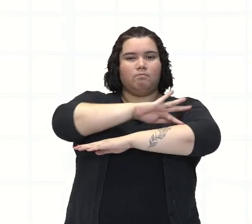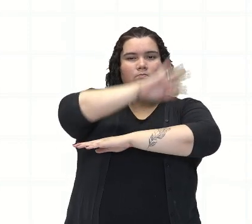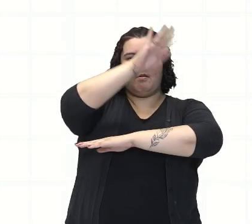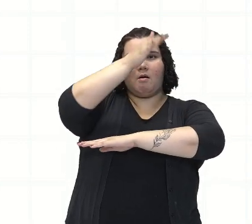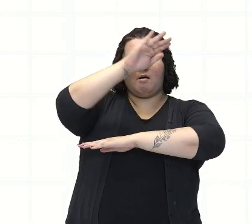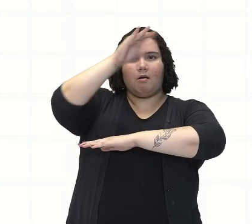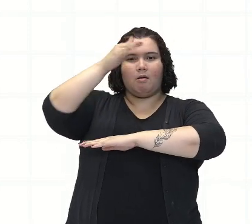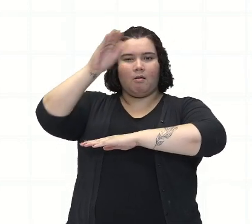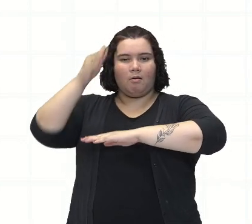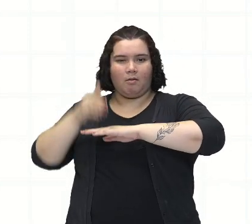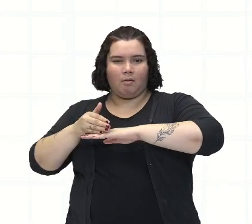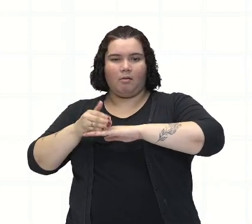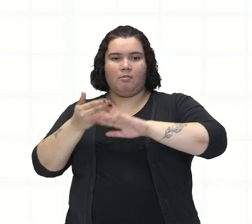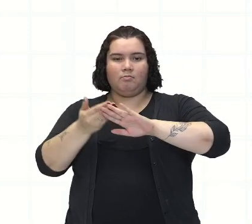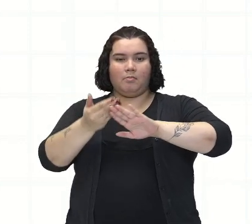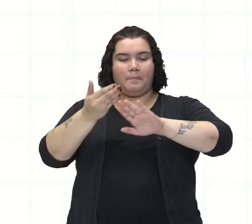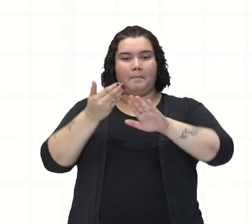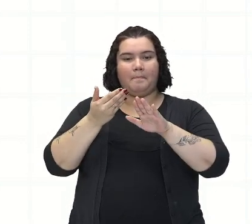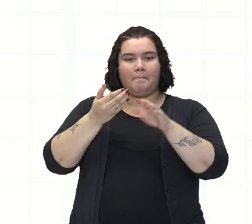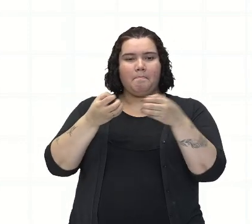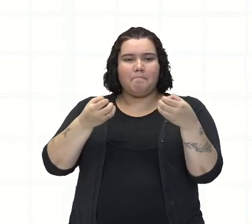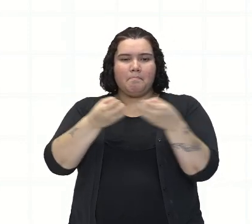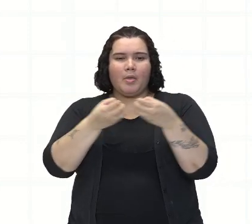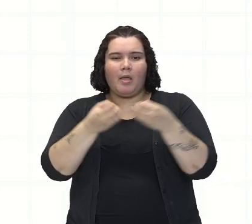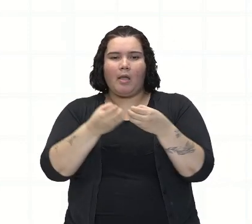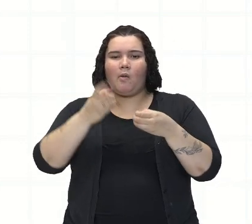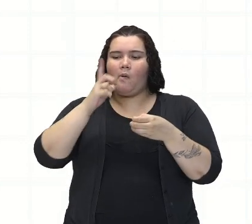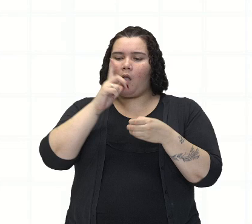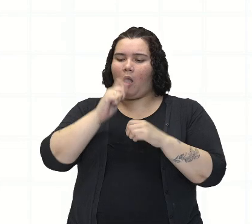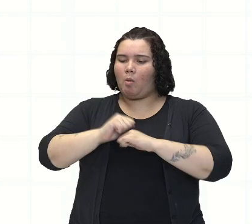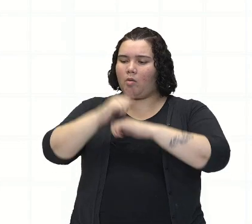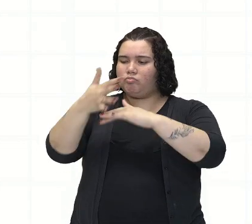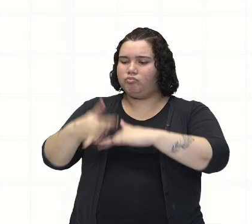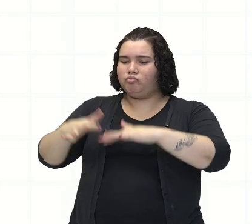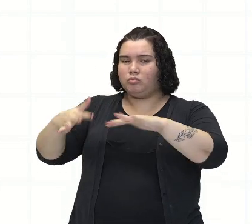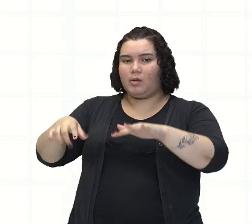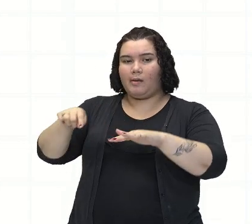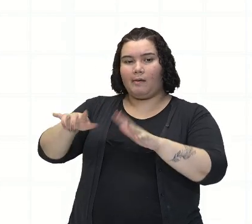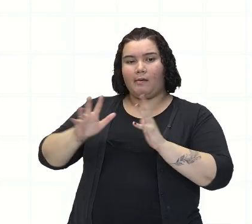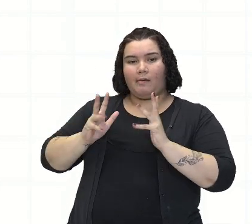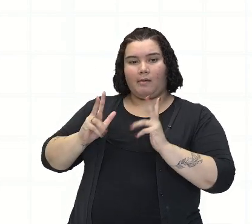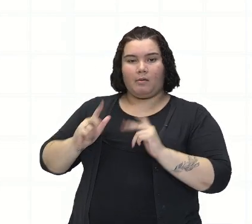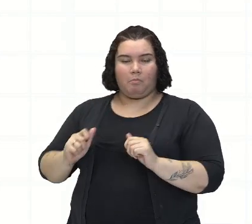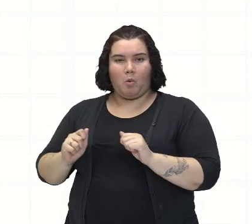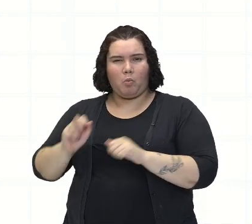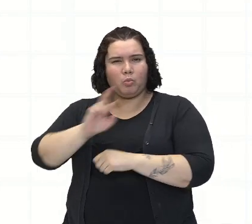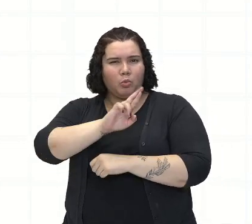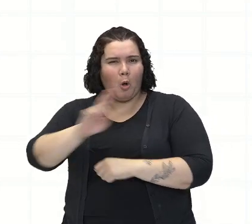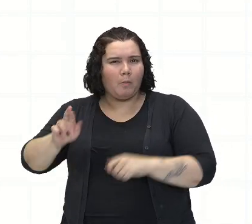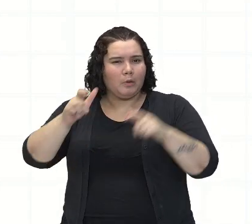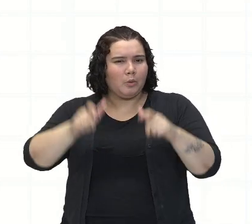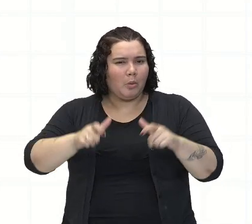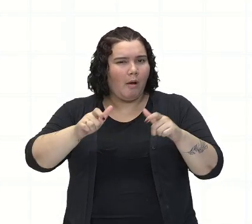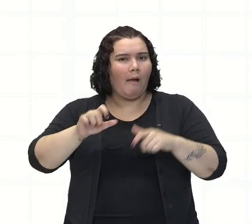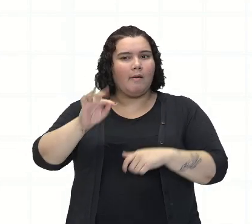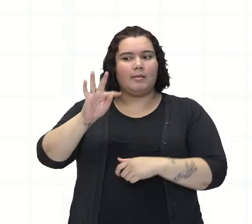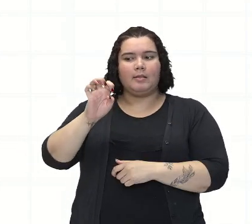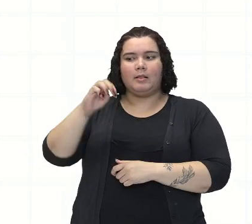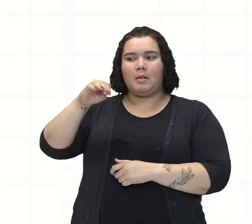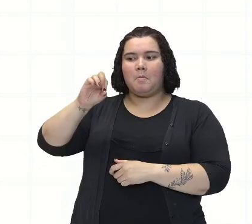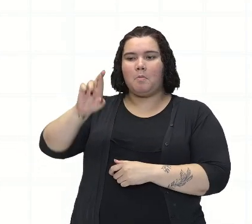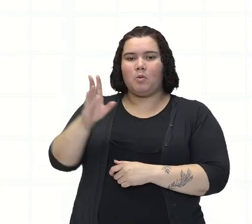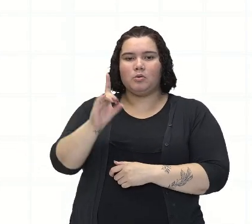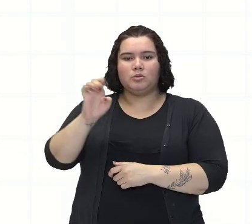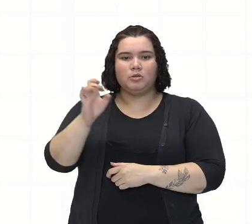Mim, quase no meio de um brejo de água limpa, lugar chamado O Temor de Deus. Então a gente já